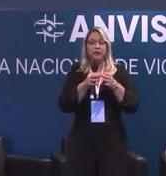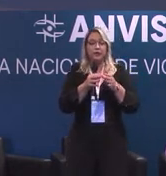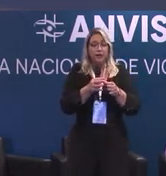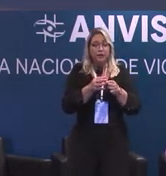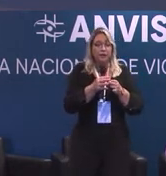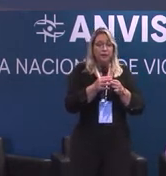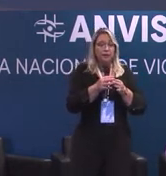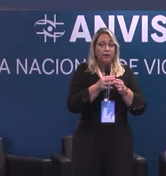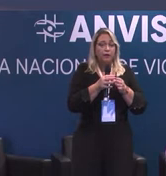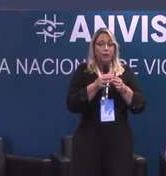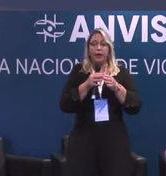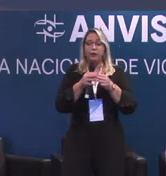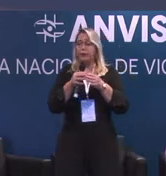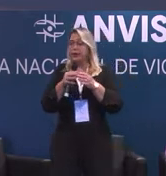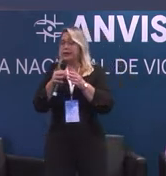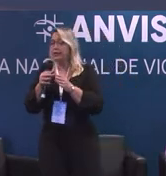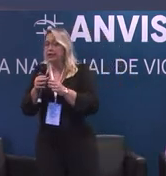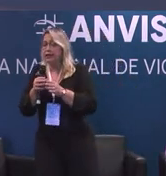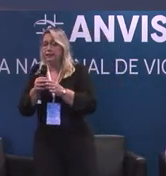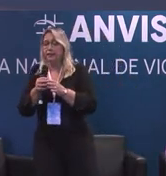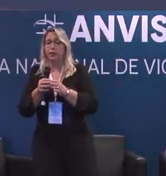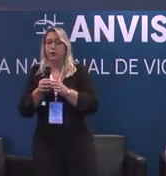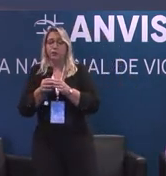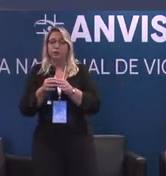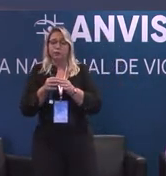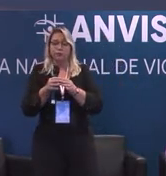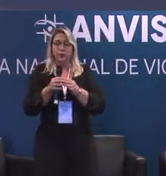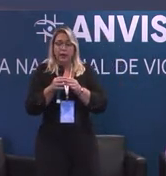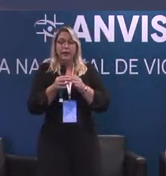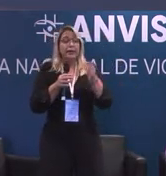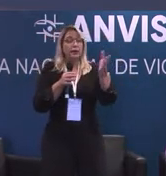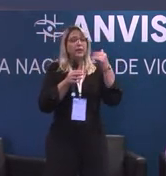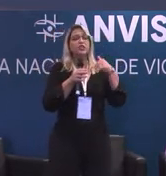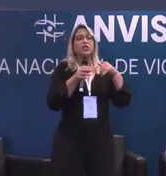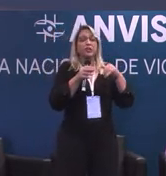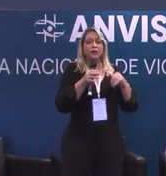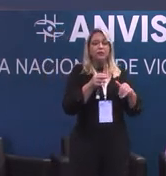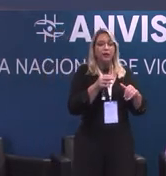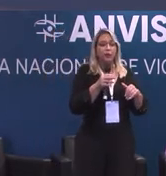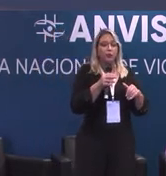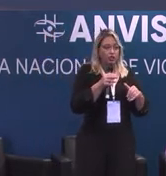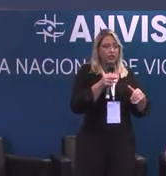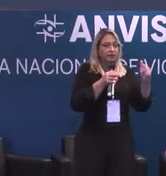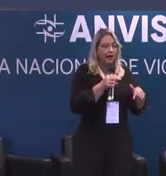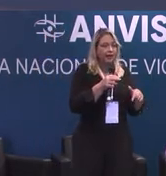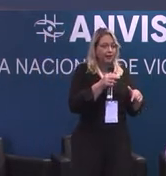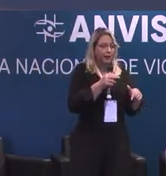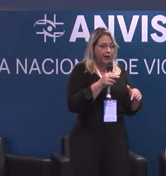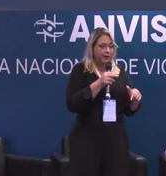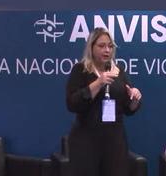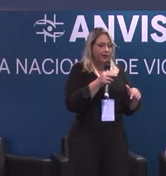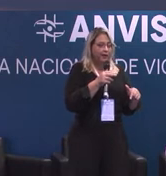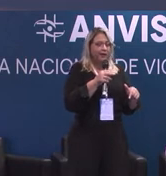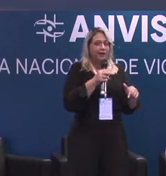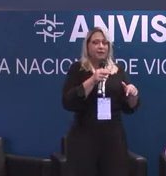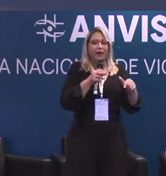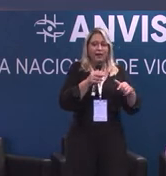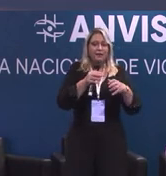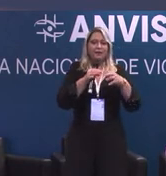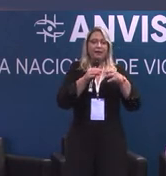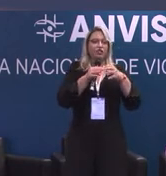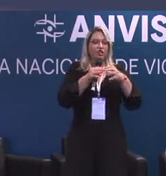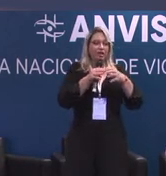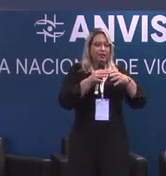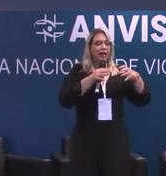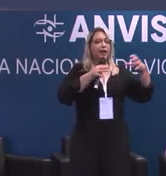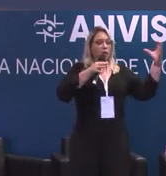CIA, ou era uma planilhazinha em Excel. Não que a gente não tenha hoje, a gente tem também, mas